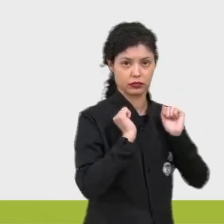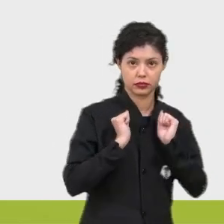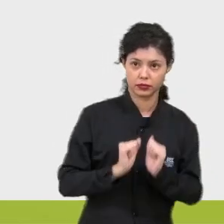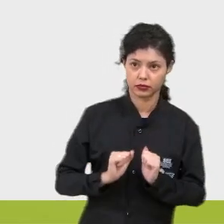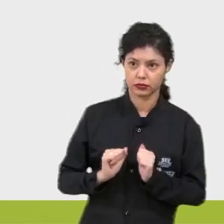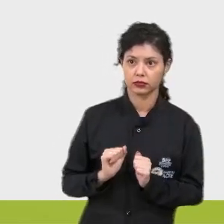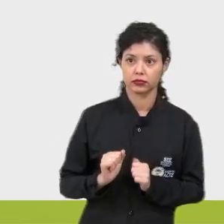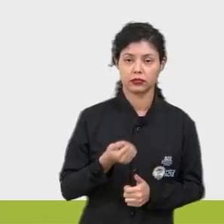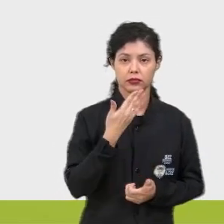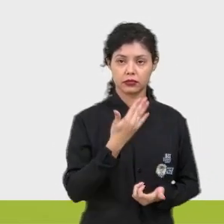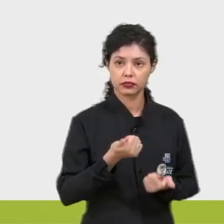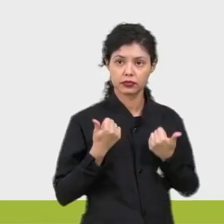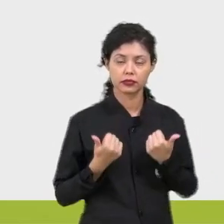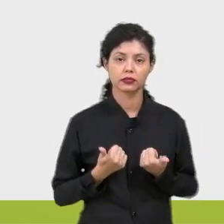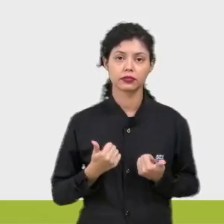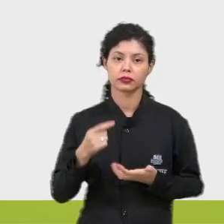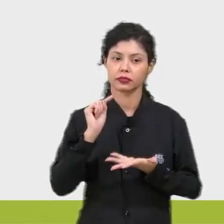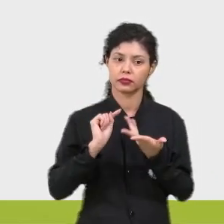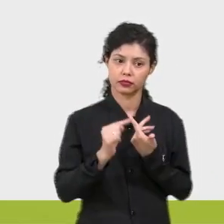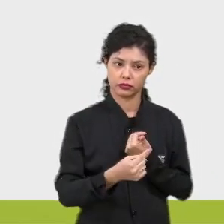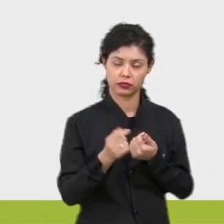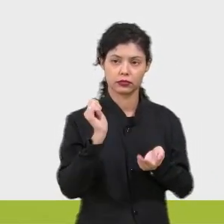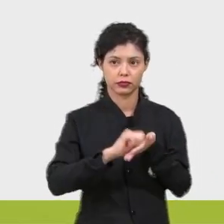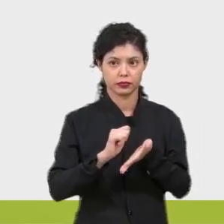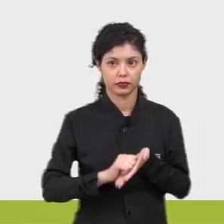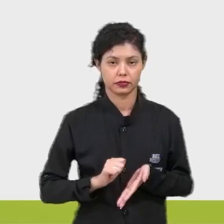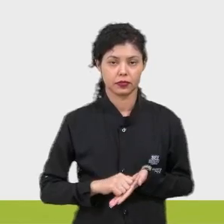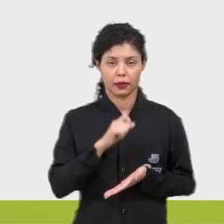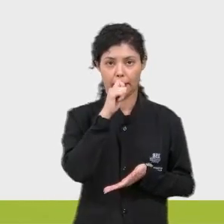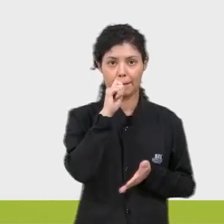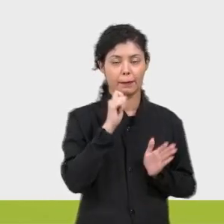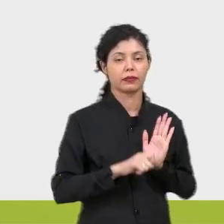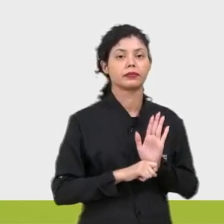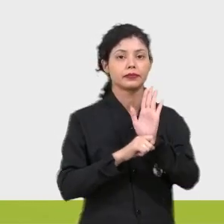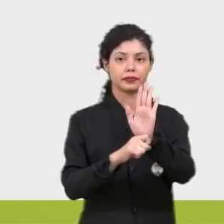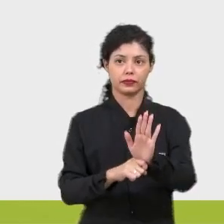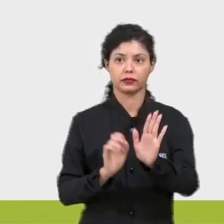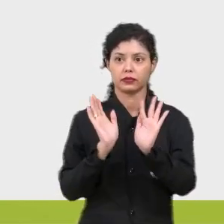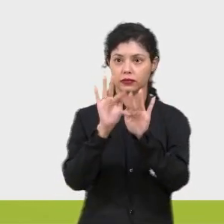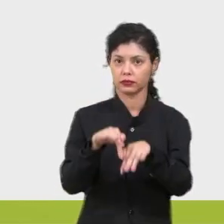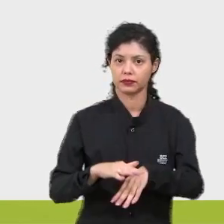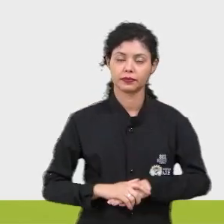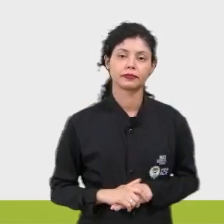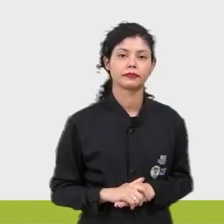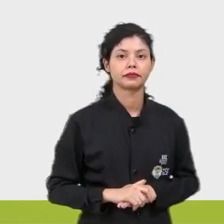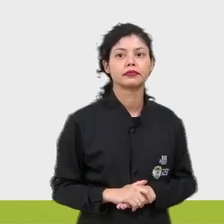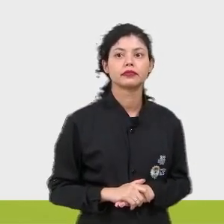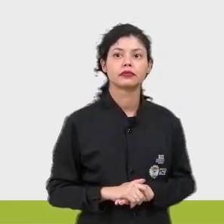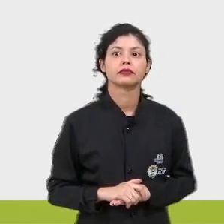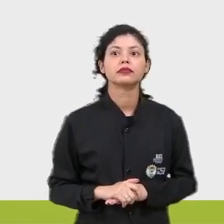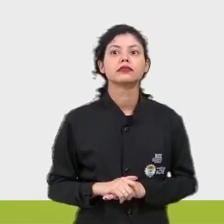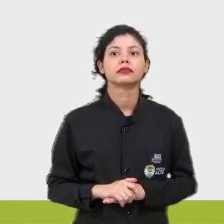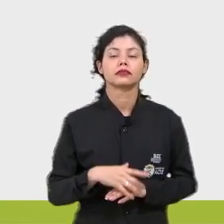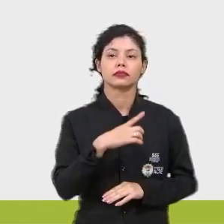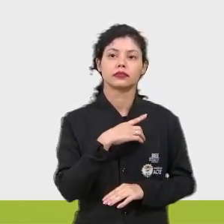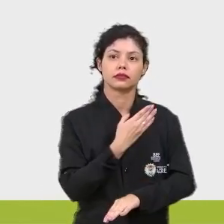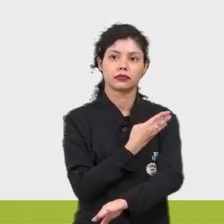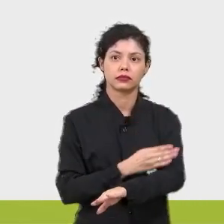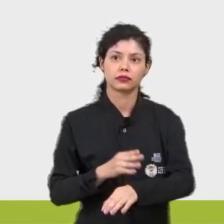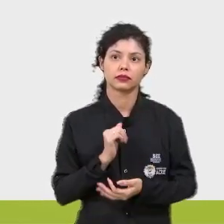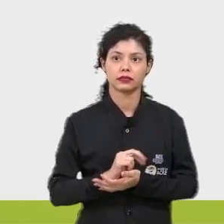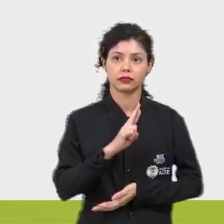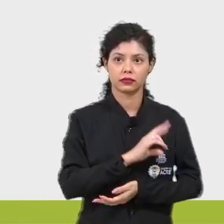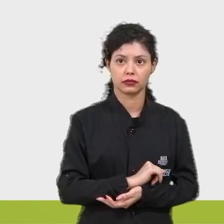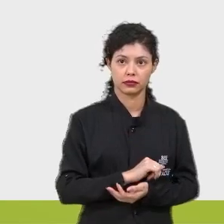ter muito bem a tipologia descritiva, expositiva, enfim. Aqui de branco no meio eu tenho